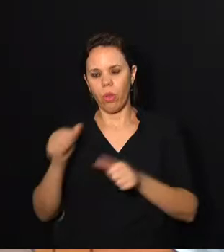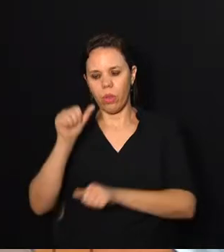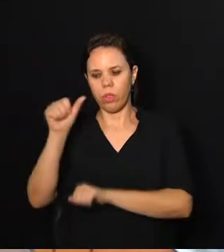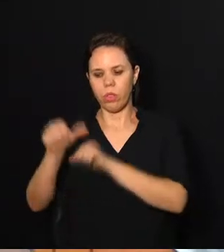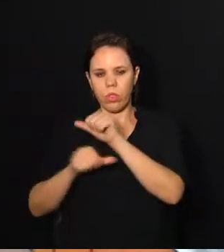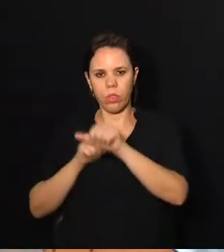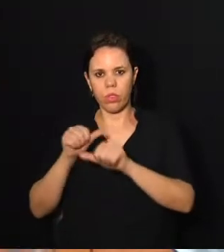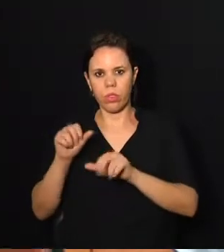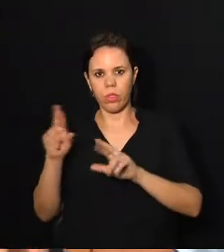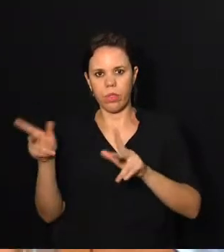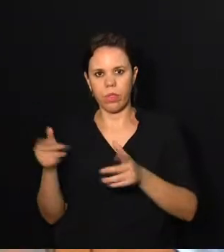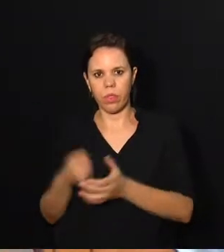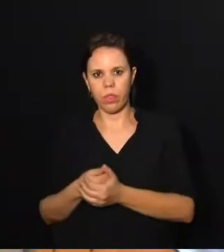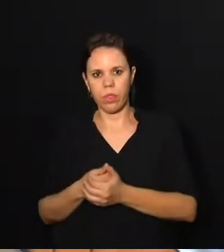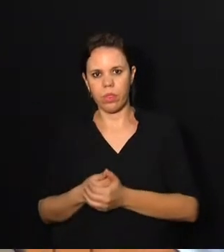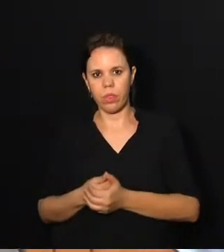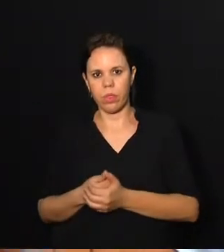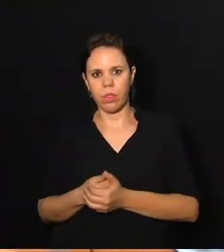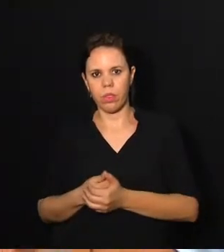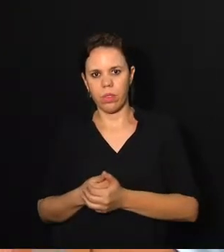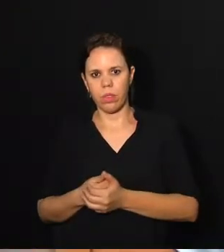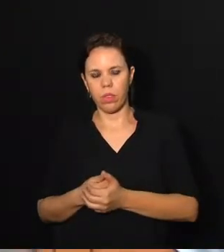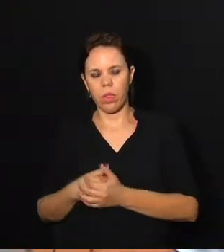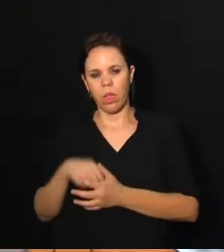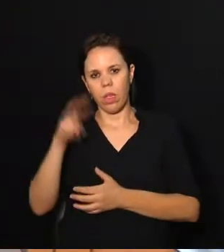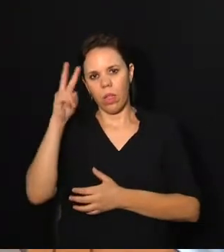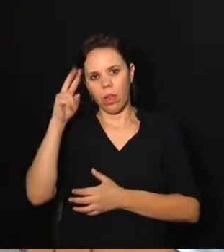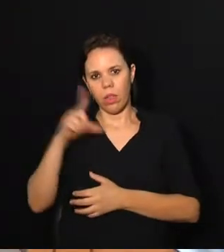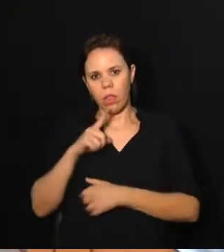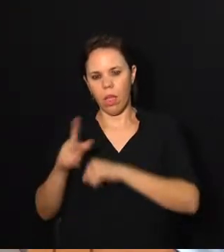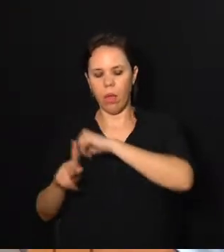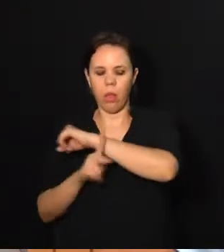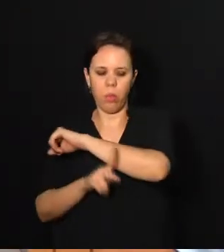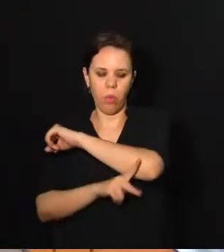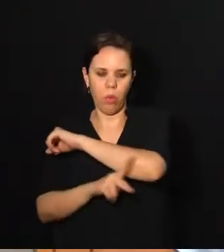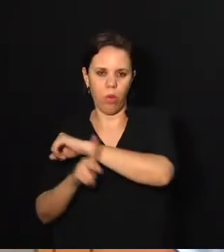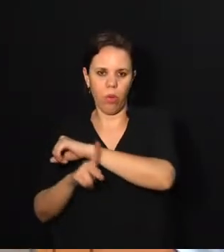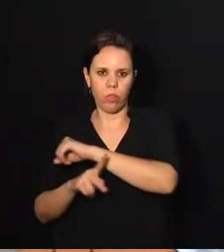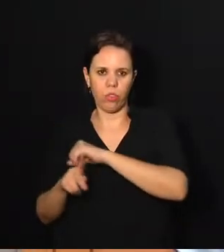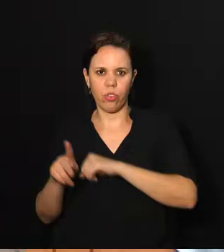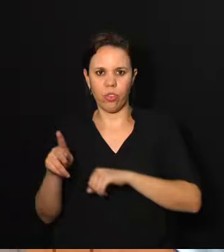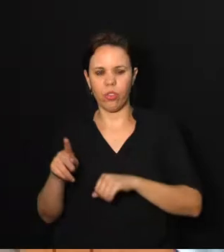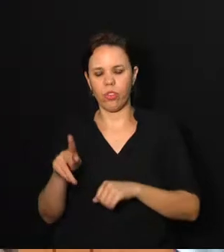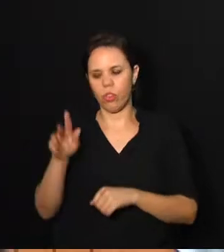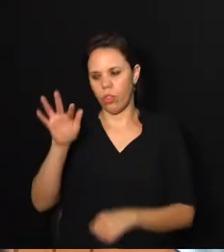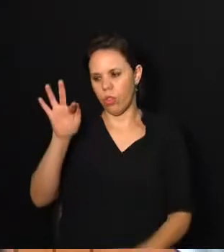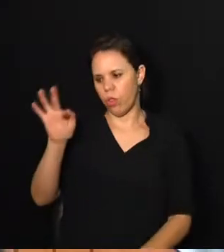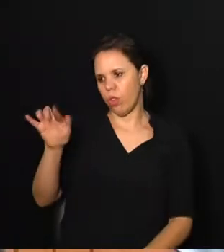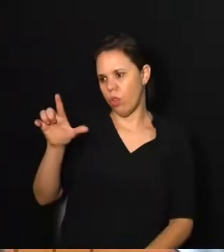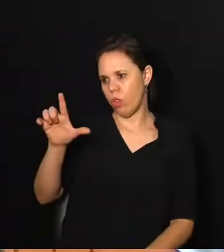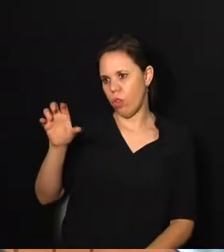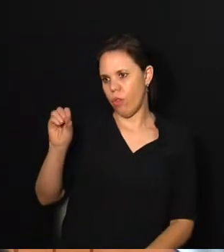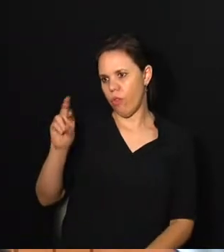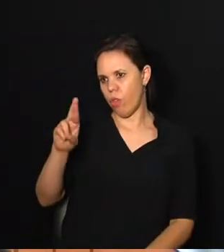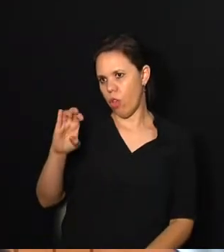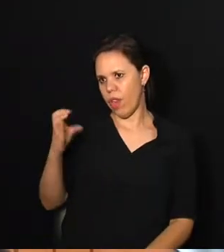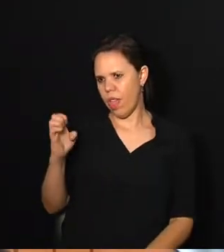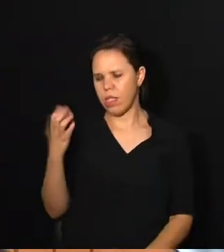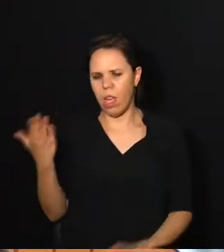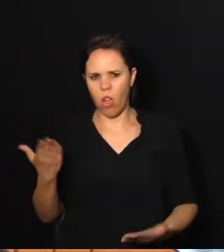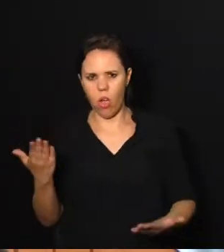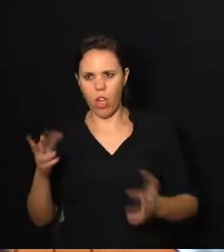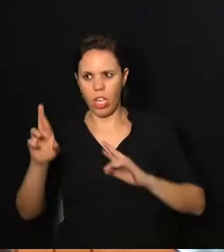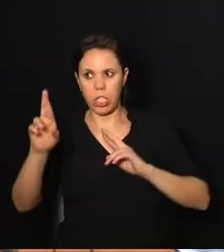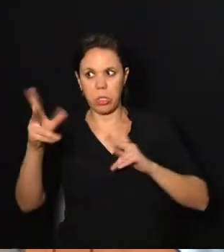gente entender. Né? Eu lembro assim, quando tinha a ponte do Florense ali, né, vocês lembram o que é hoje o